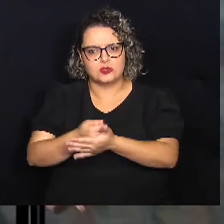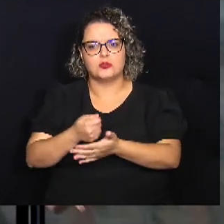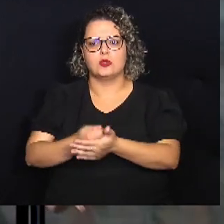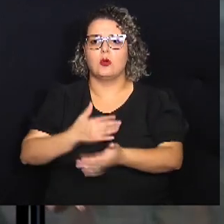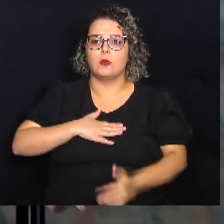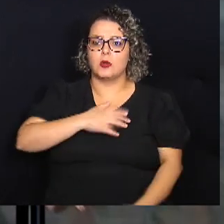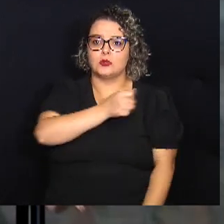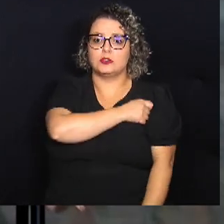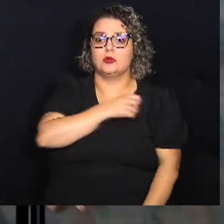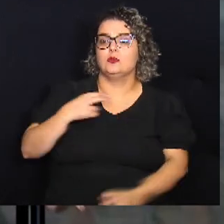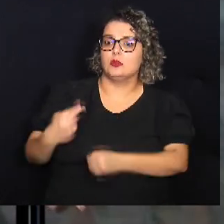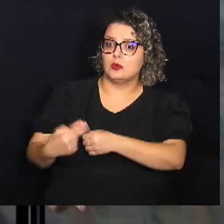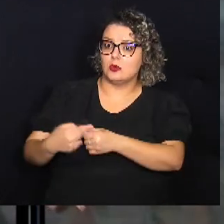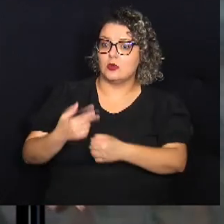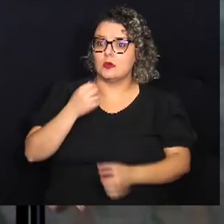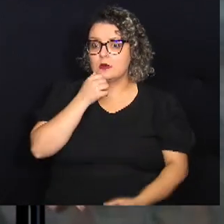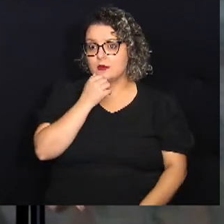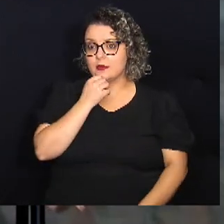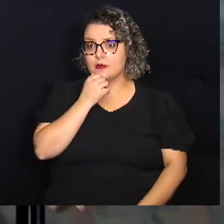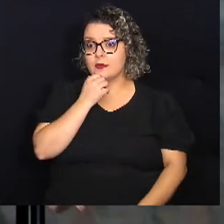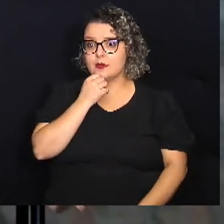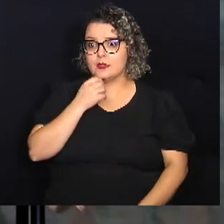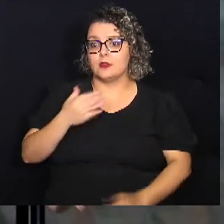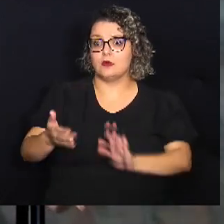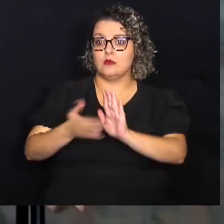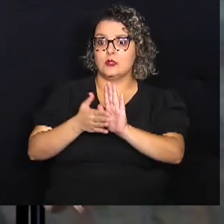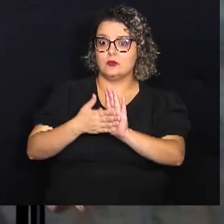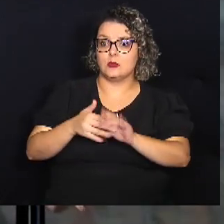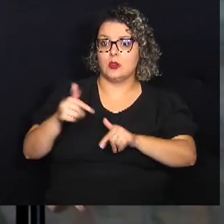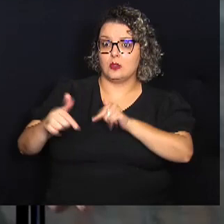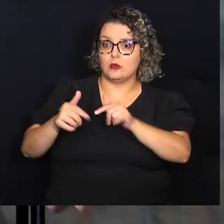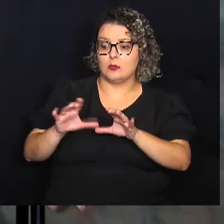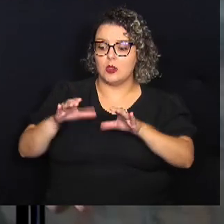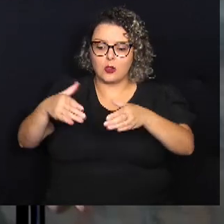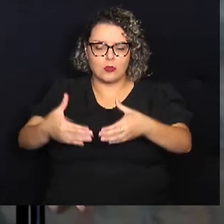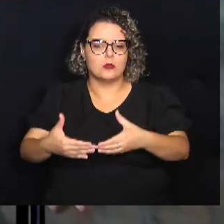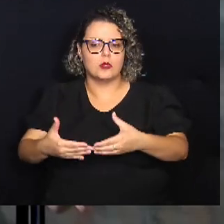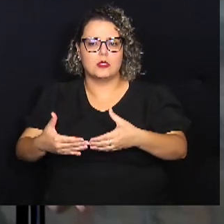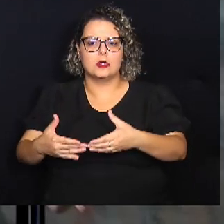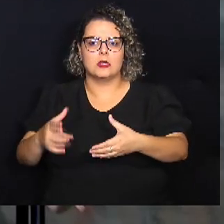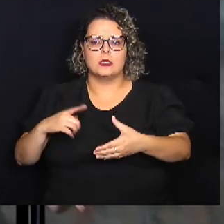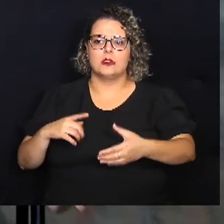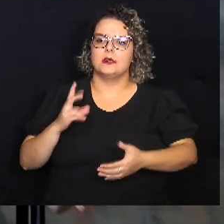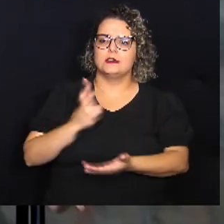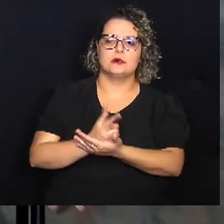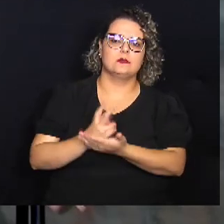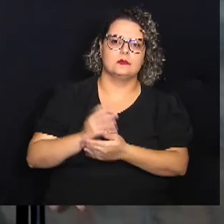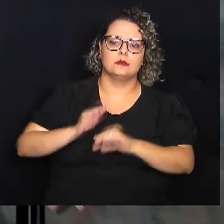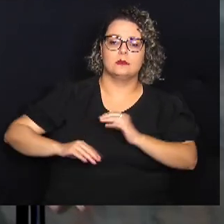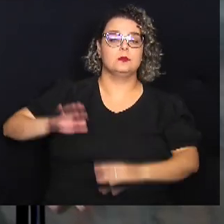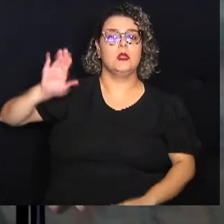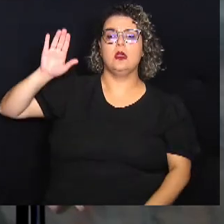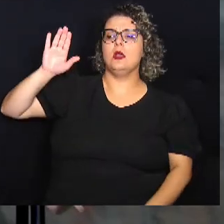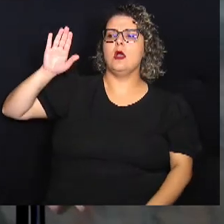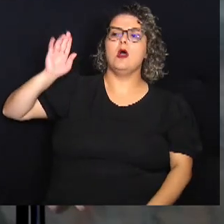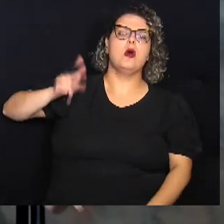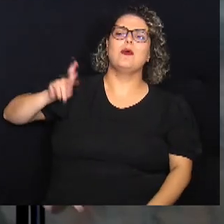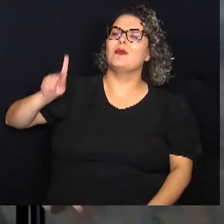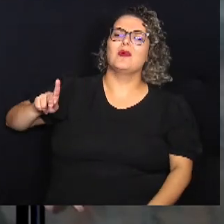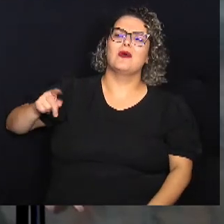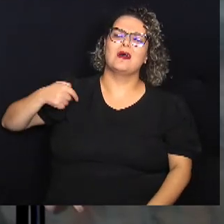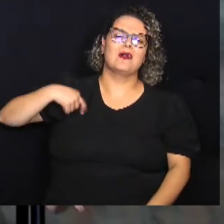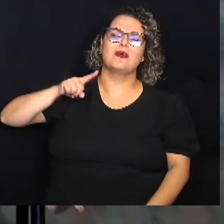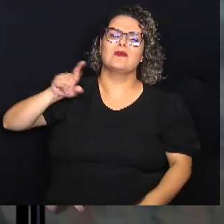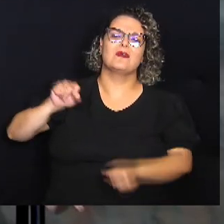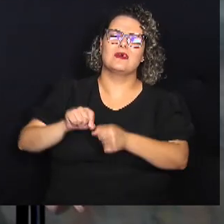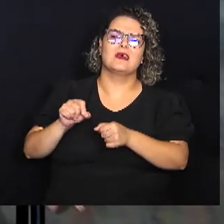Então, vou fazer uma proposta de trabalho em grupo, tem sempre um que levanta a mão e diz: professor, eu não vou fazer em grupo, eu